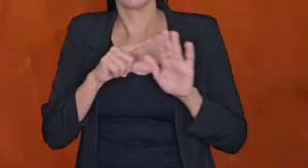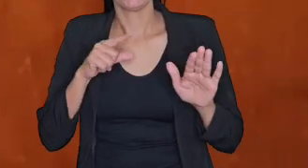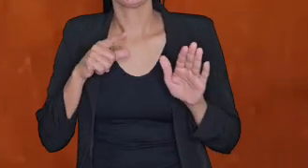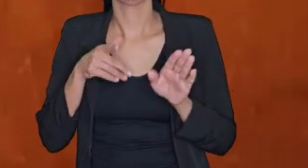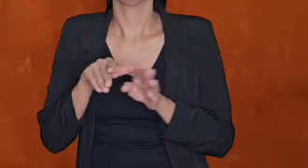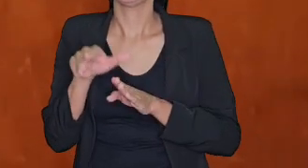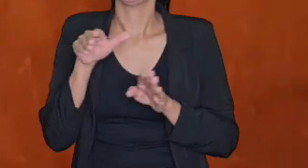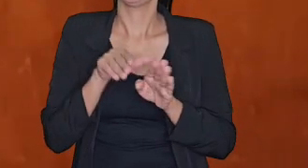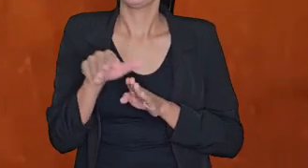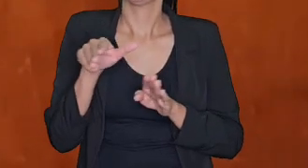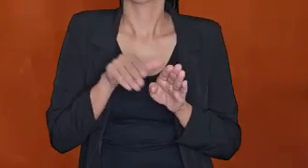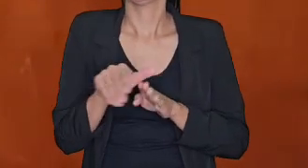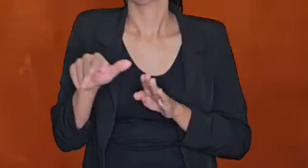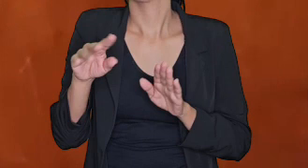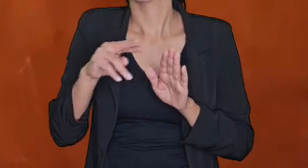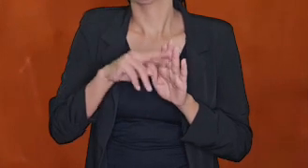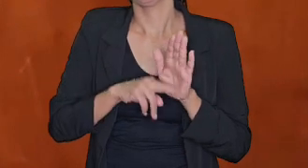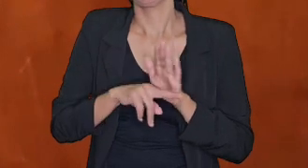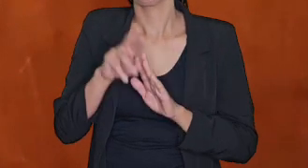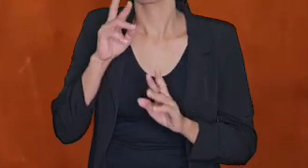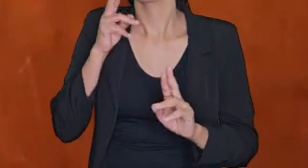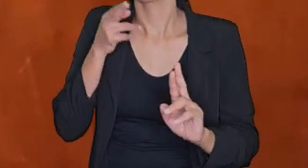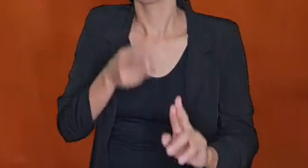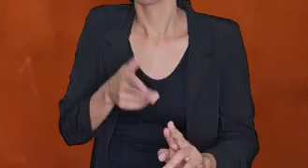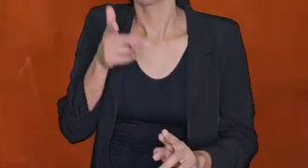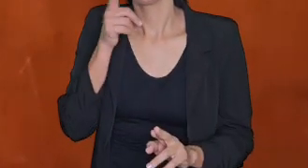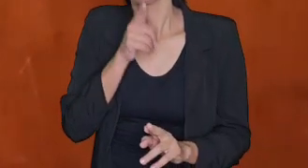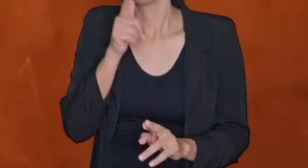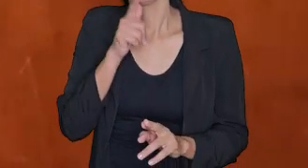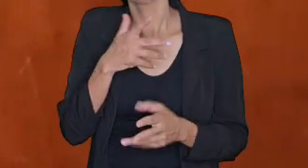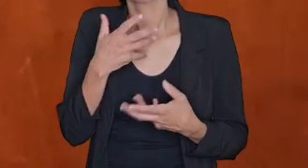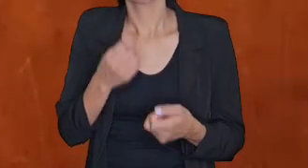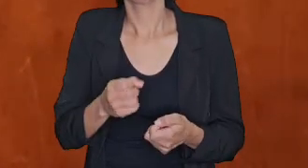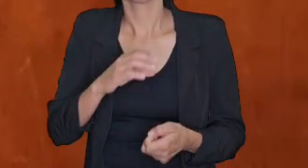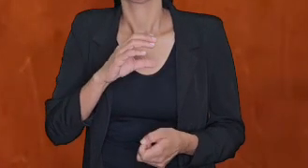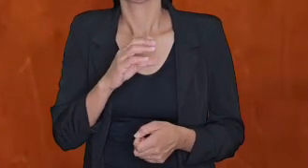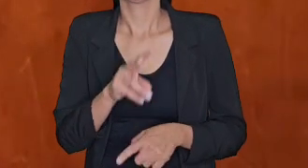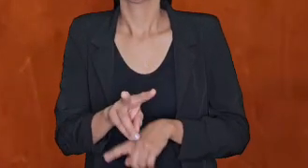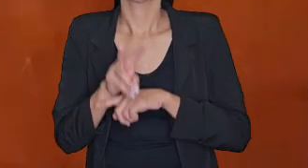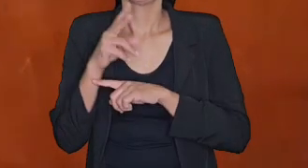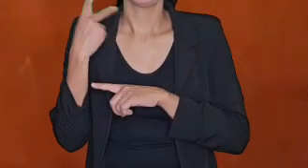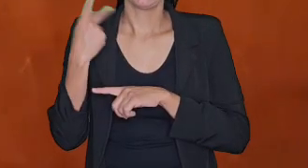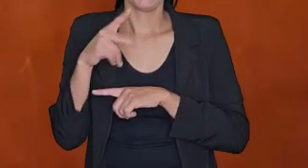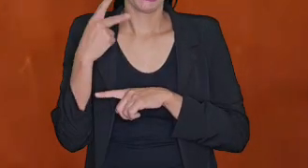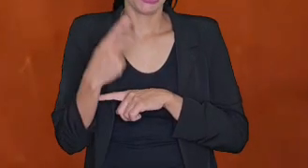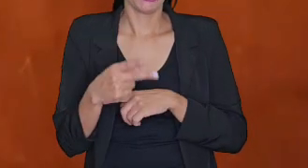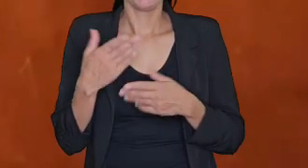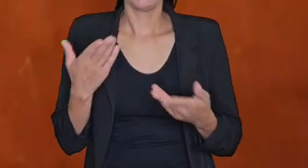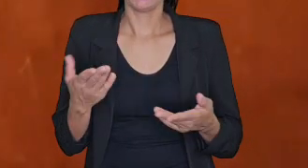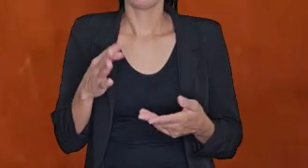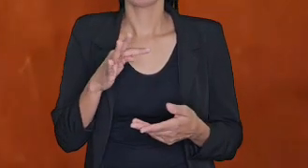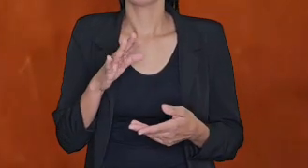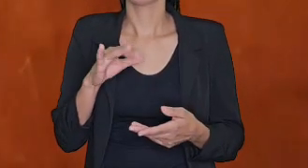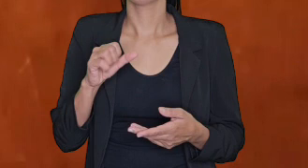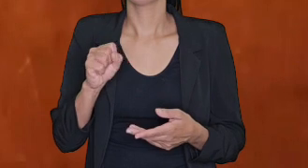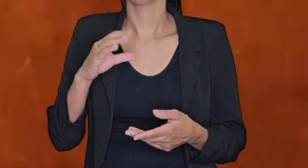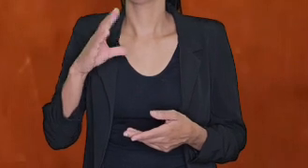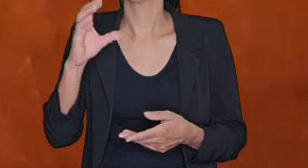que maximiza um trecho de uma instrução normativa para o fim de periclitar o